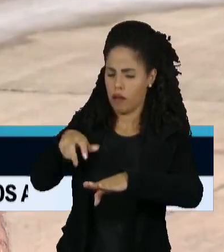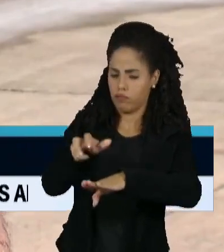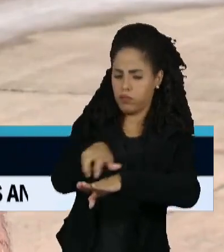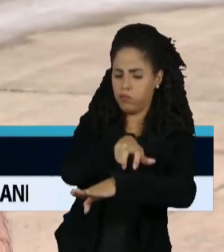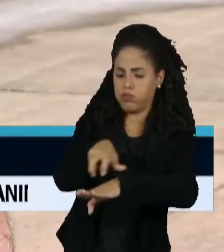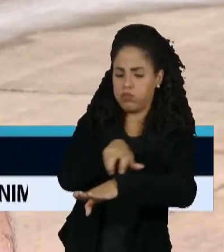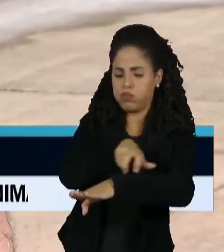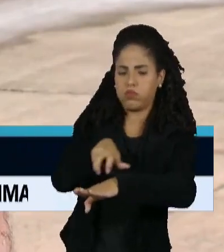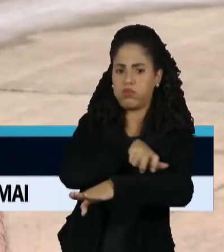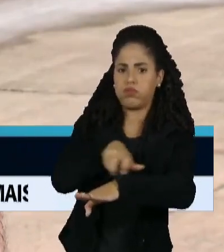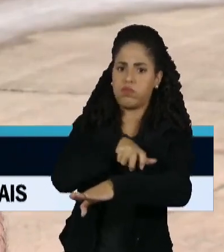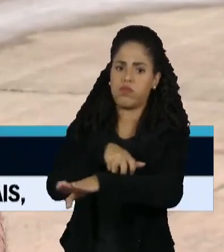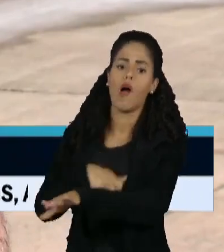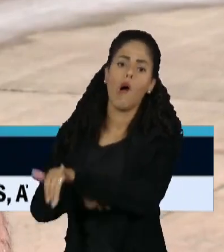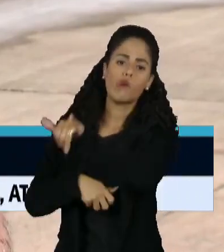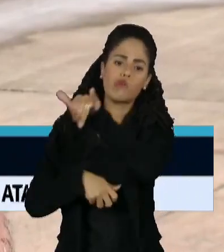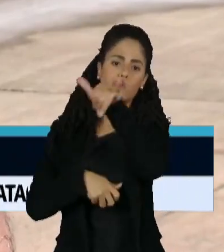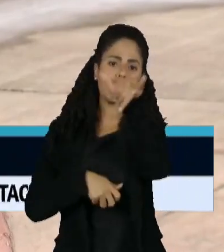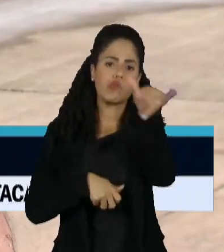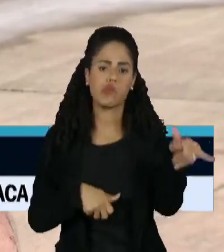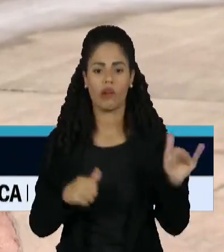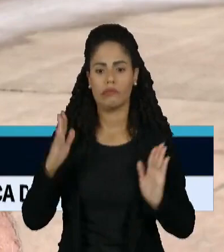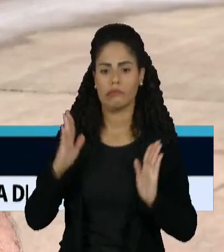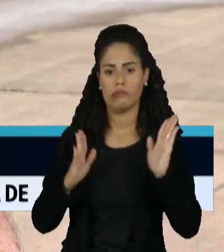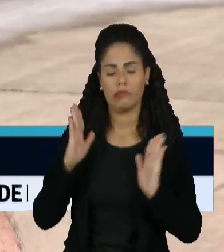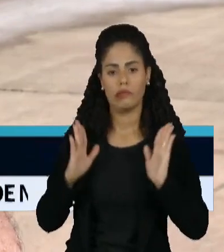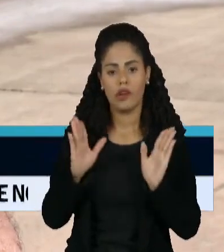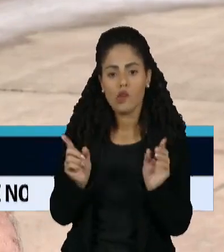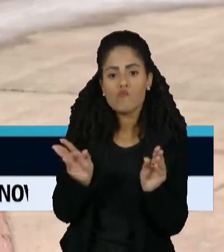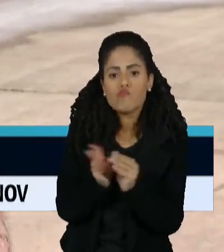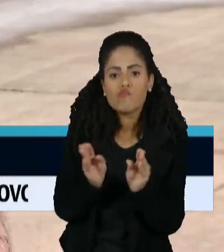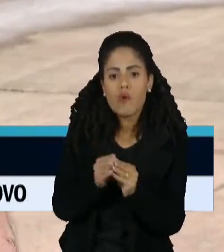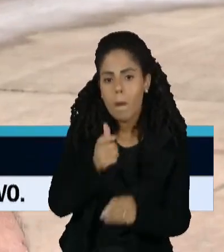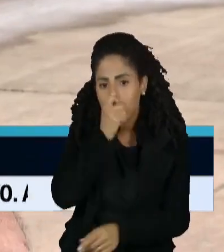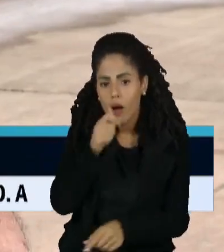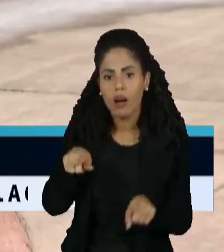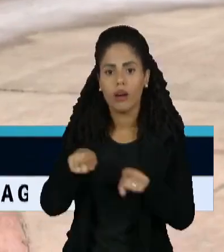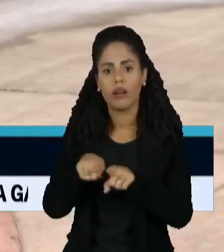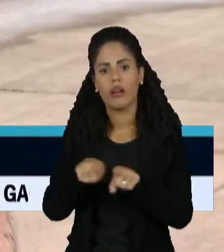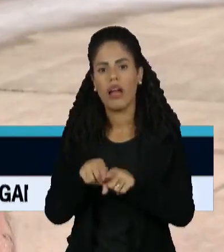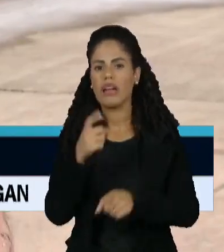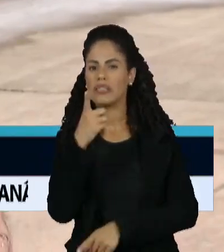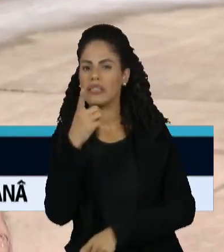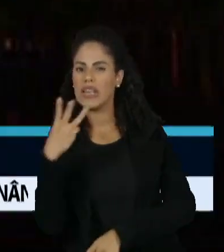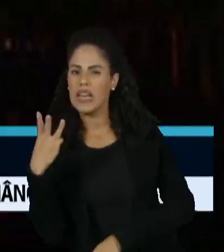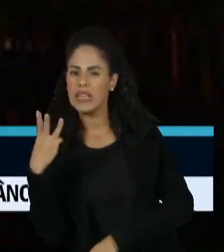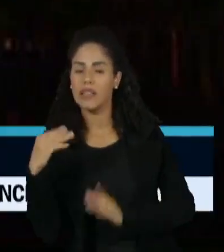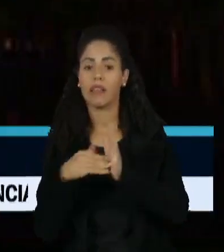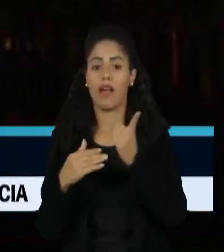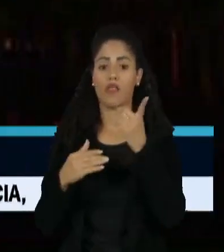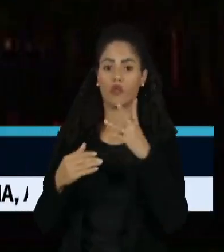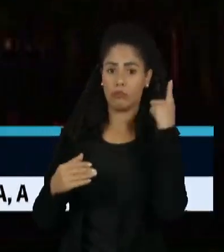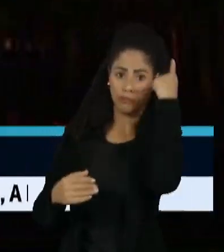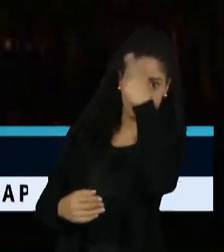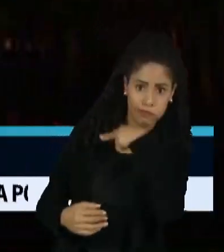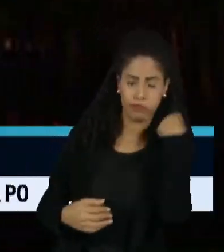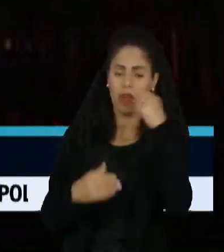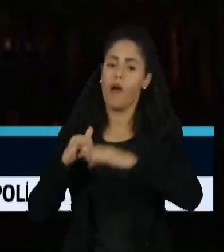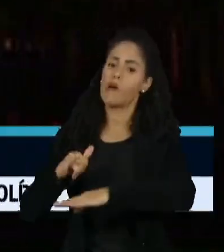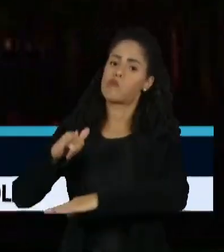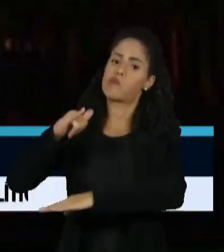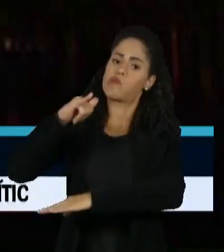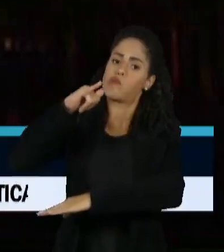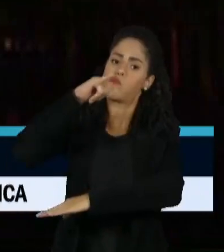bastante elevado, em tão curto espaço de tempo, uma distância tão longa que é um voo de 13 a 14 horas. Né? O governo